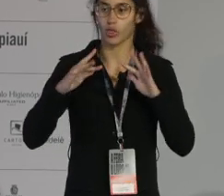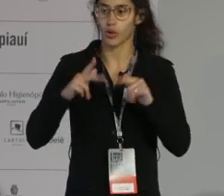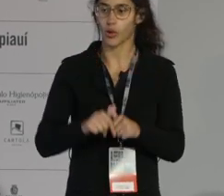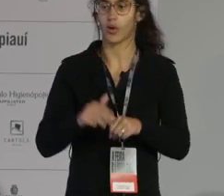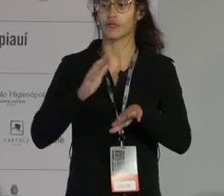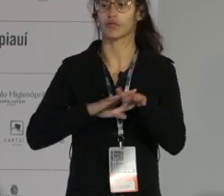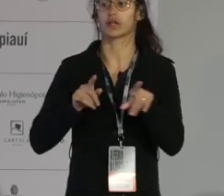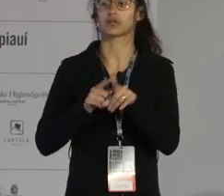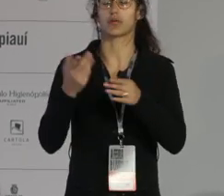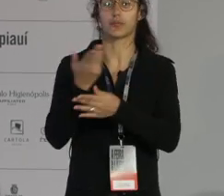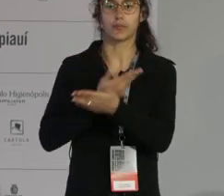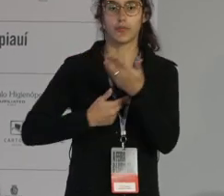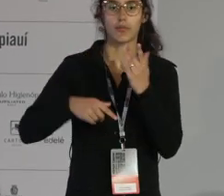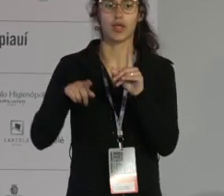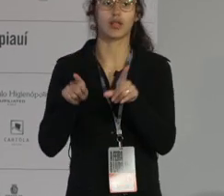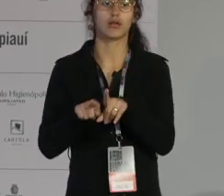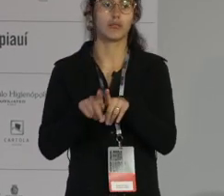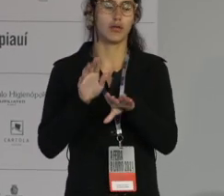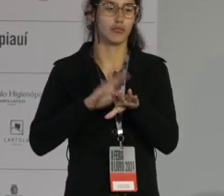volta, né,